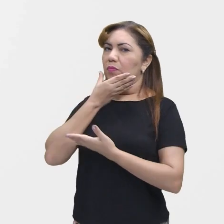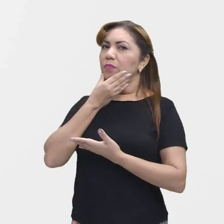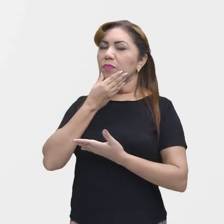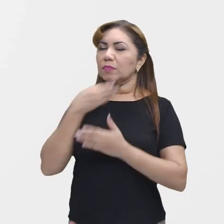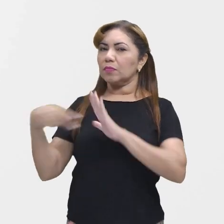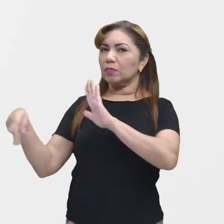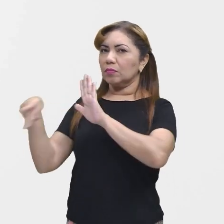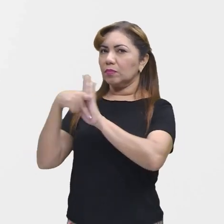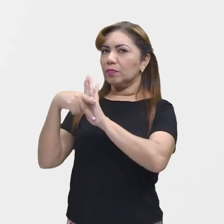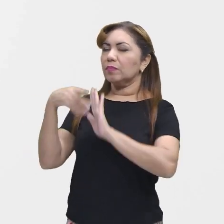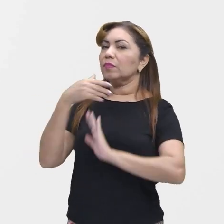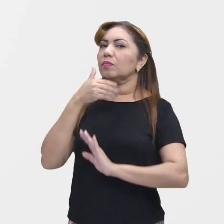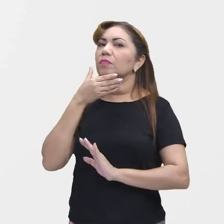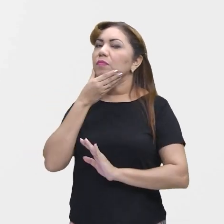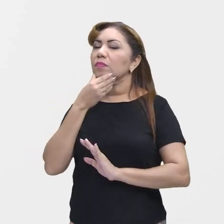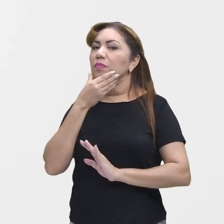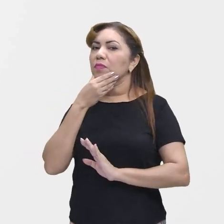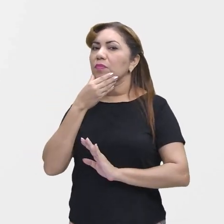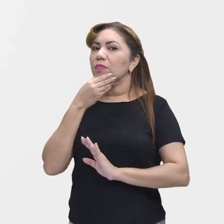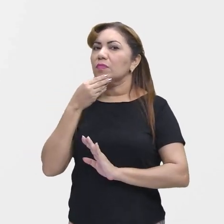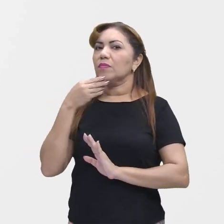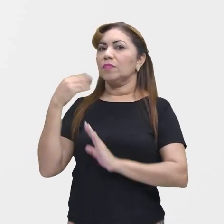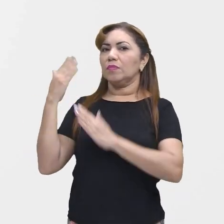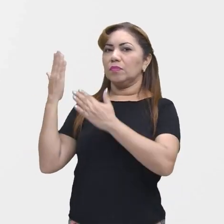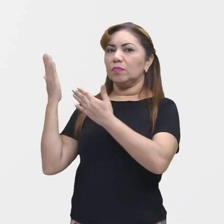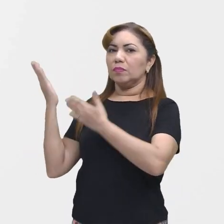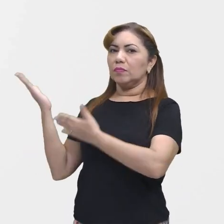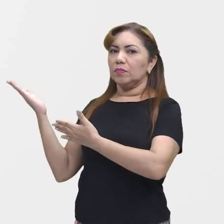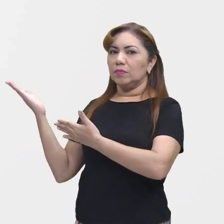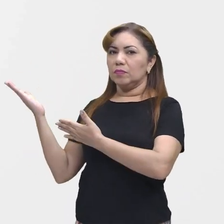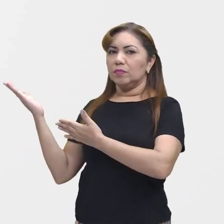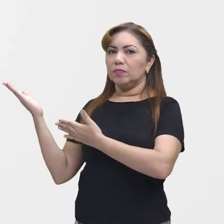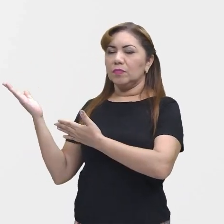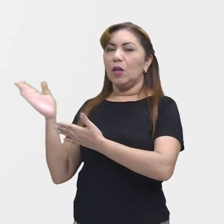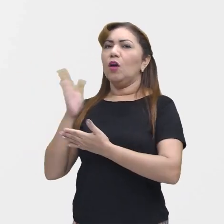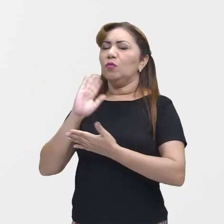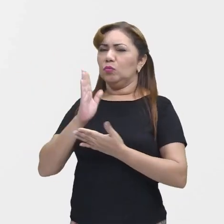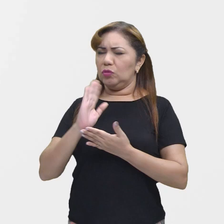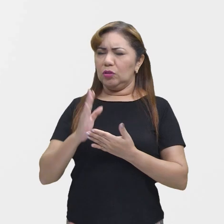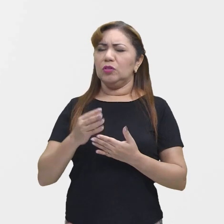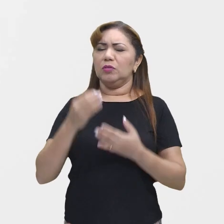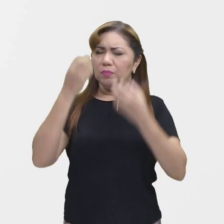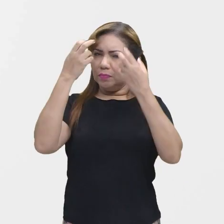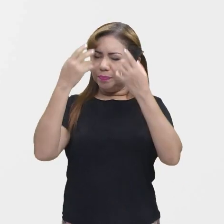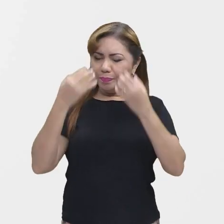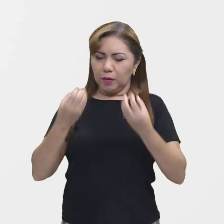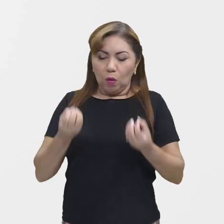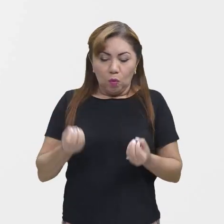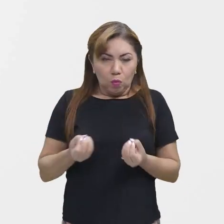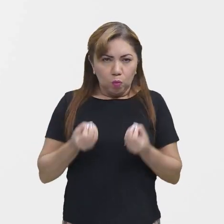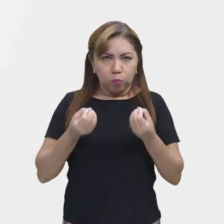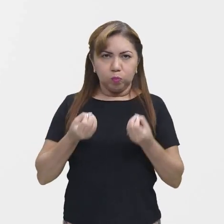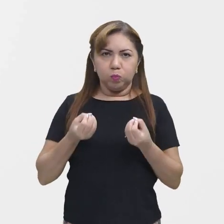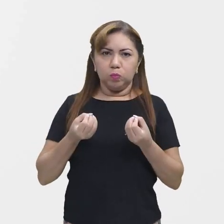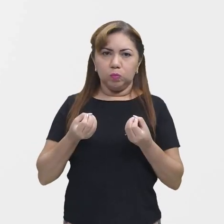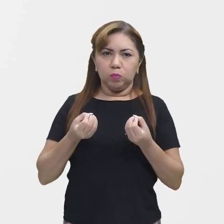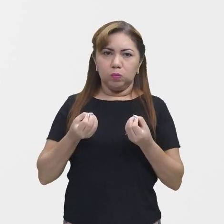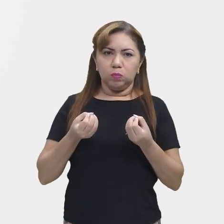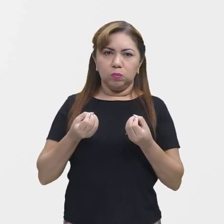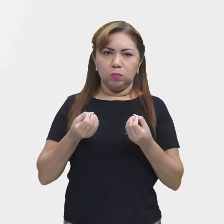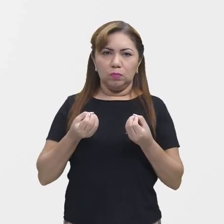sexual masculino de reprodução, né, é esse. Como nós falamos, é o testículo,